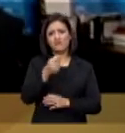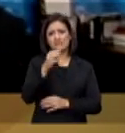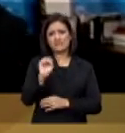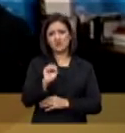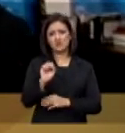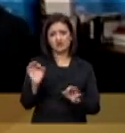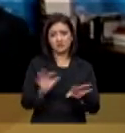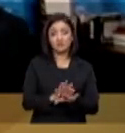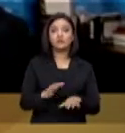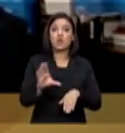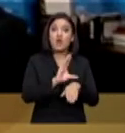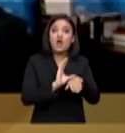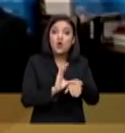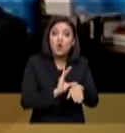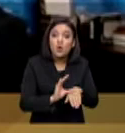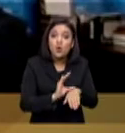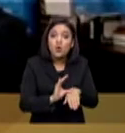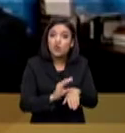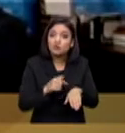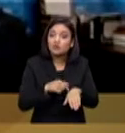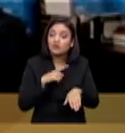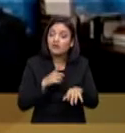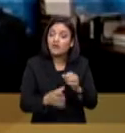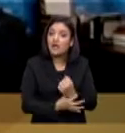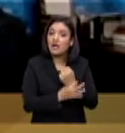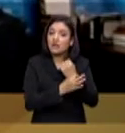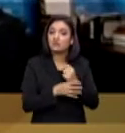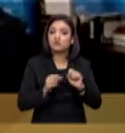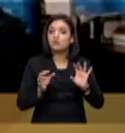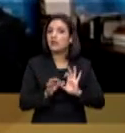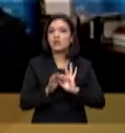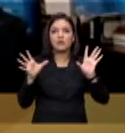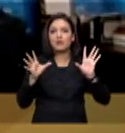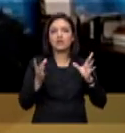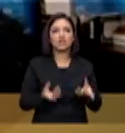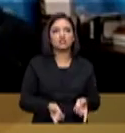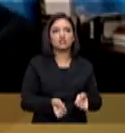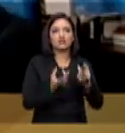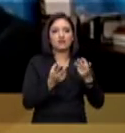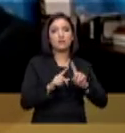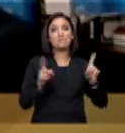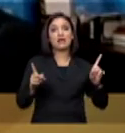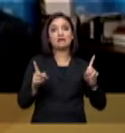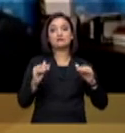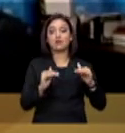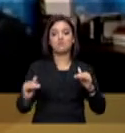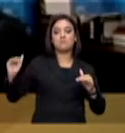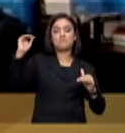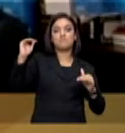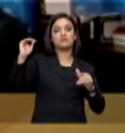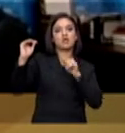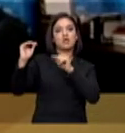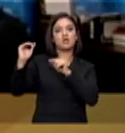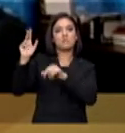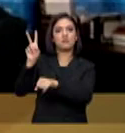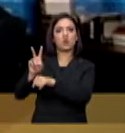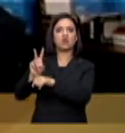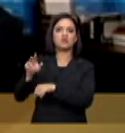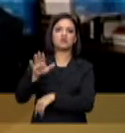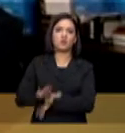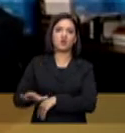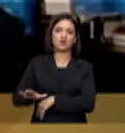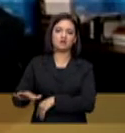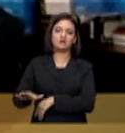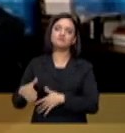O constituinte garantiu a liberdade comercial, mas garantiu com prioridade a proteção à criança.